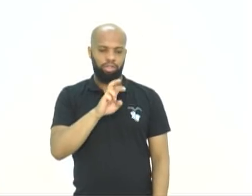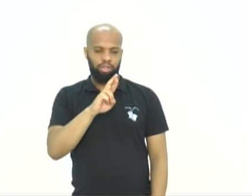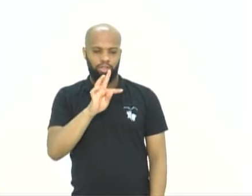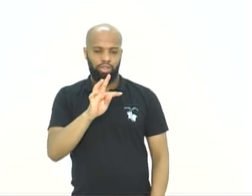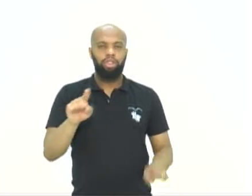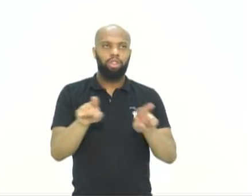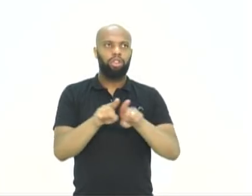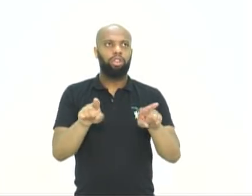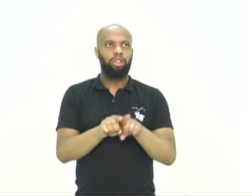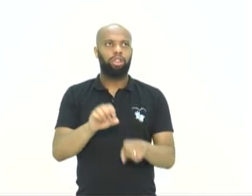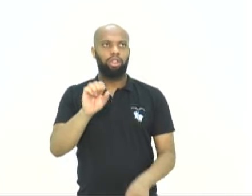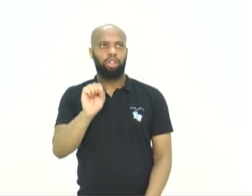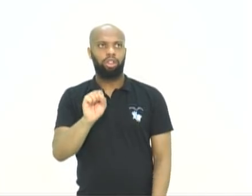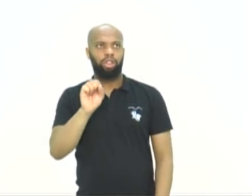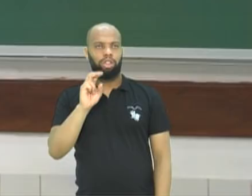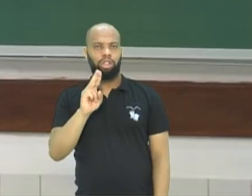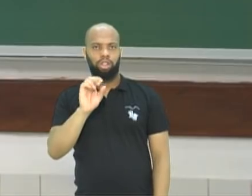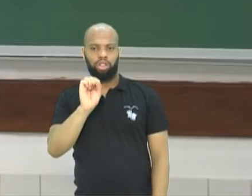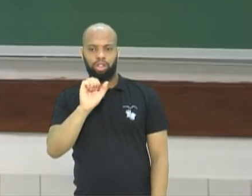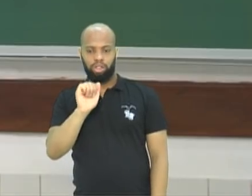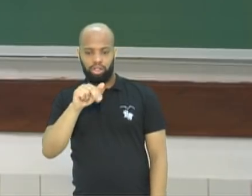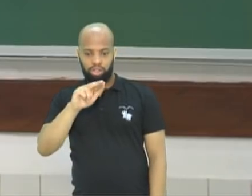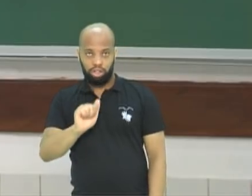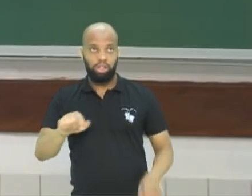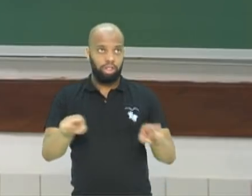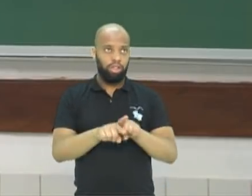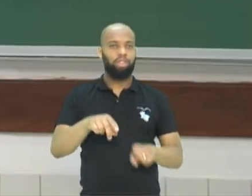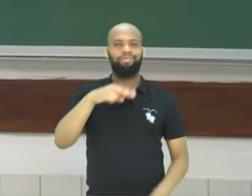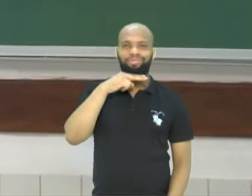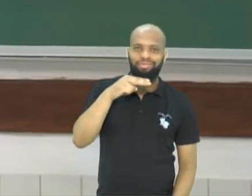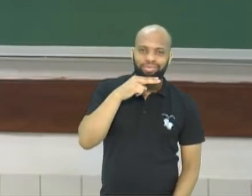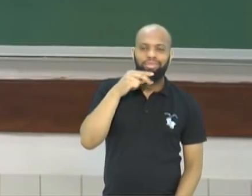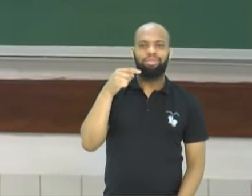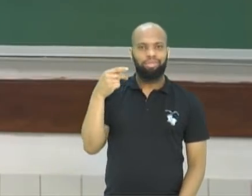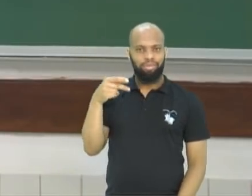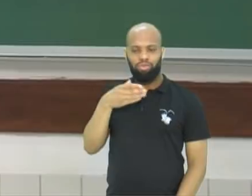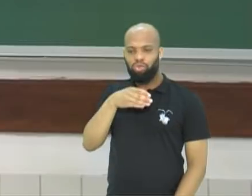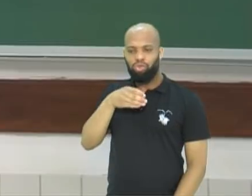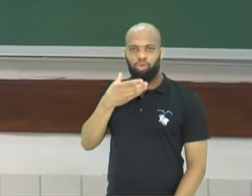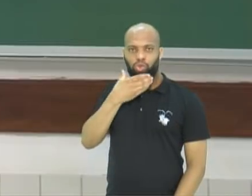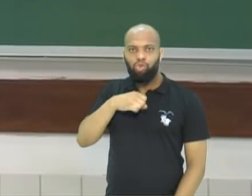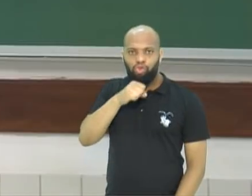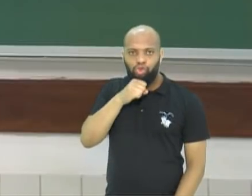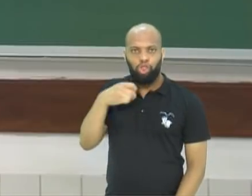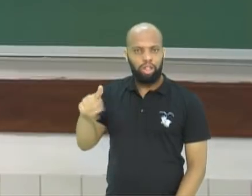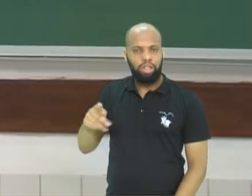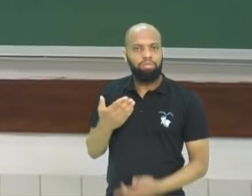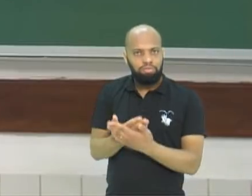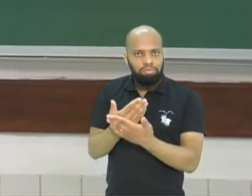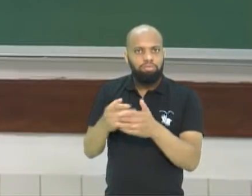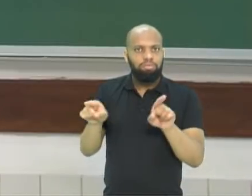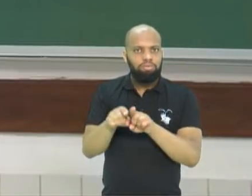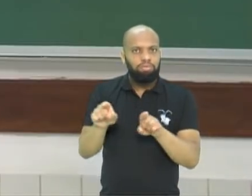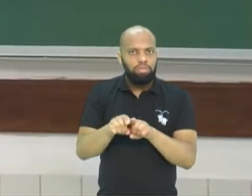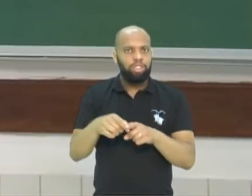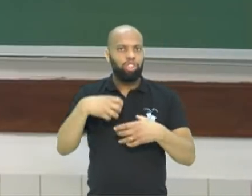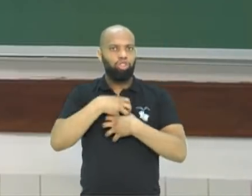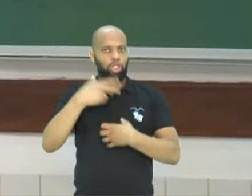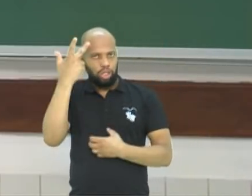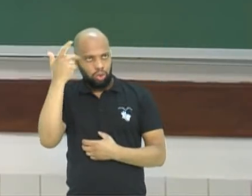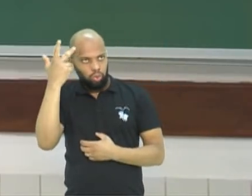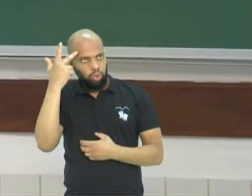de Erasmus Darwin, né? Um importante naturalista também. O Darwin era muito curioso, não ia muito bem na escola,